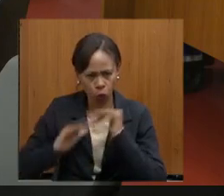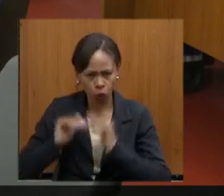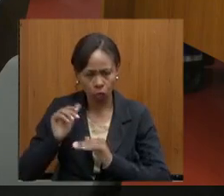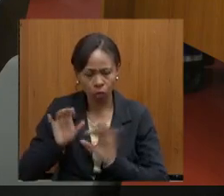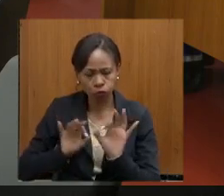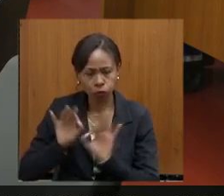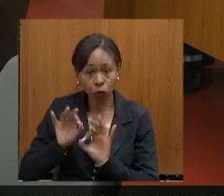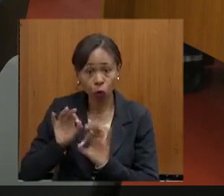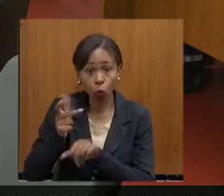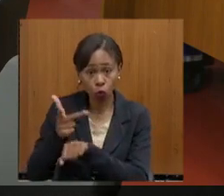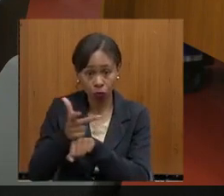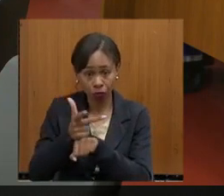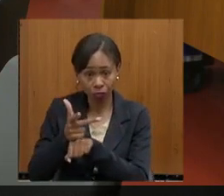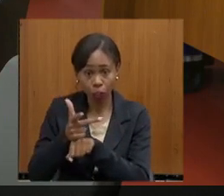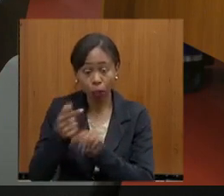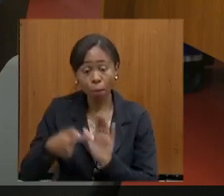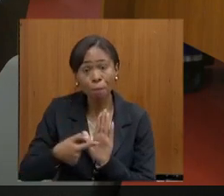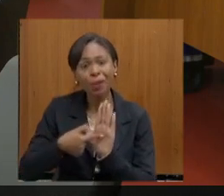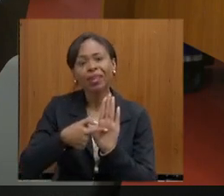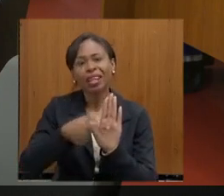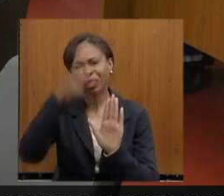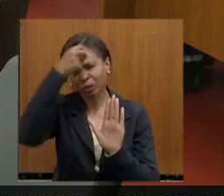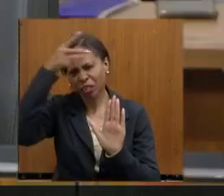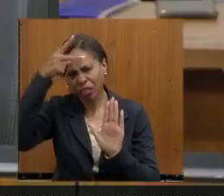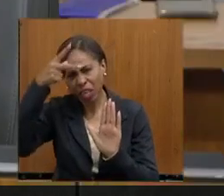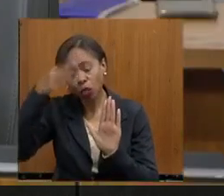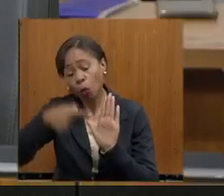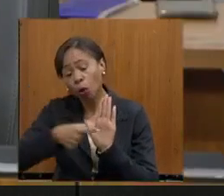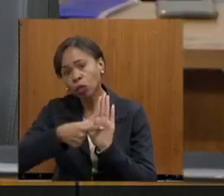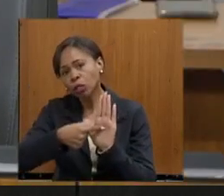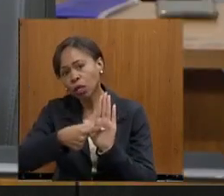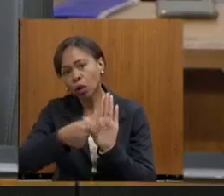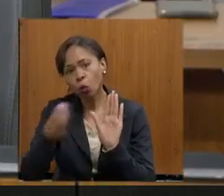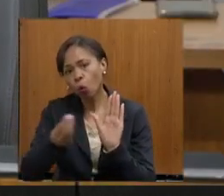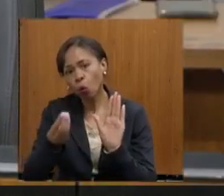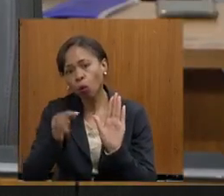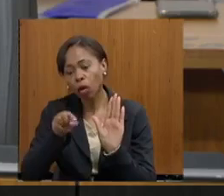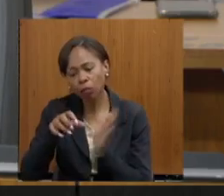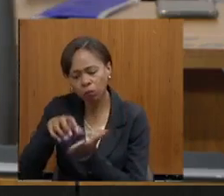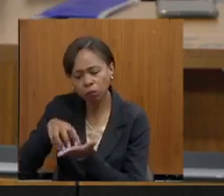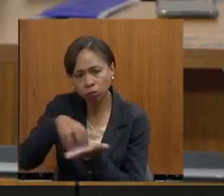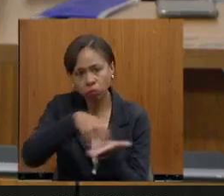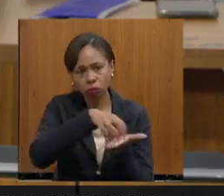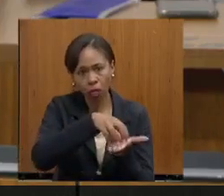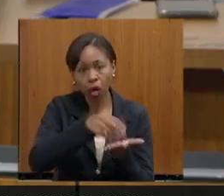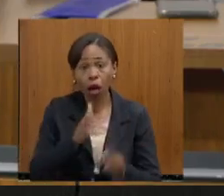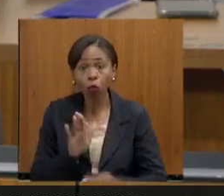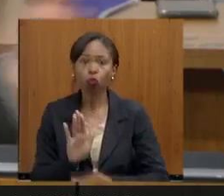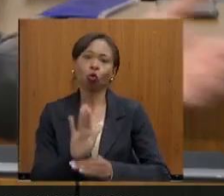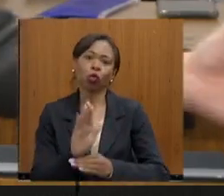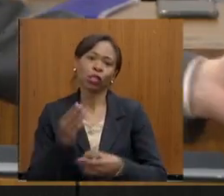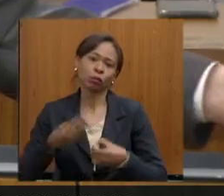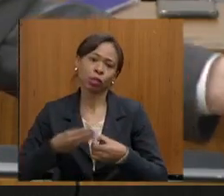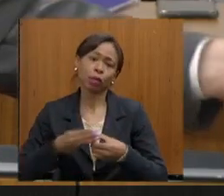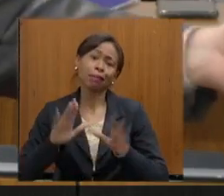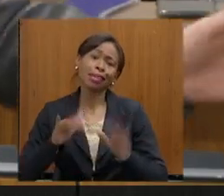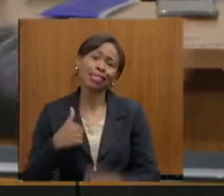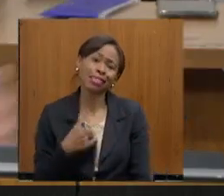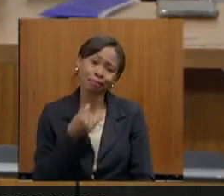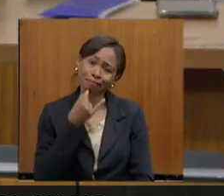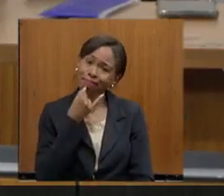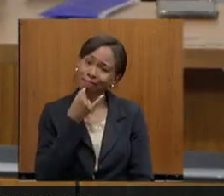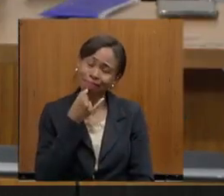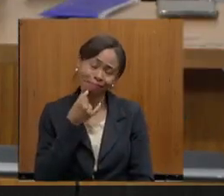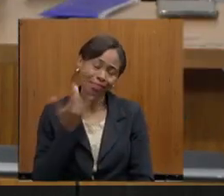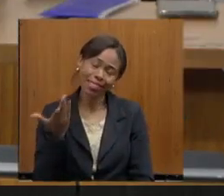mostrar o impacto dessa a inauguração nas respectivas respectivos municípios e eu assumi o Infelizmente não pude